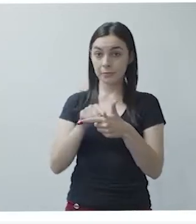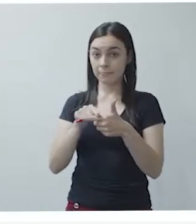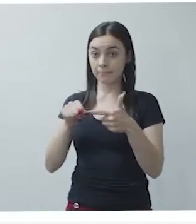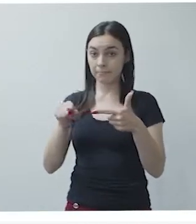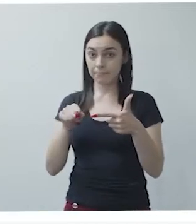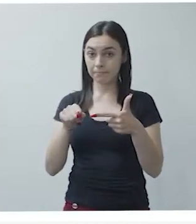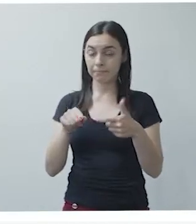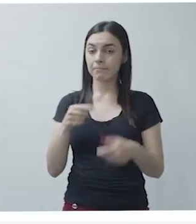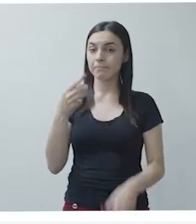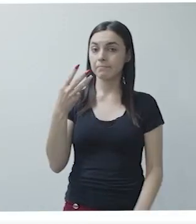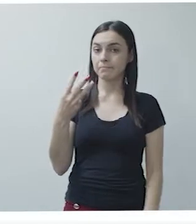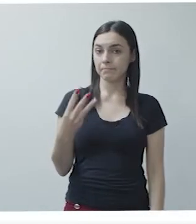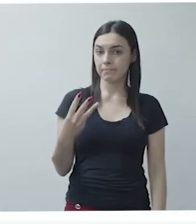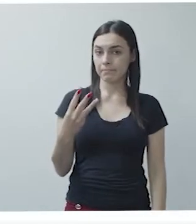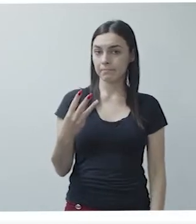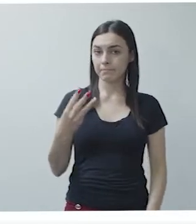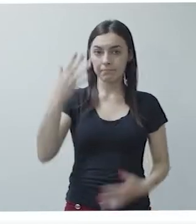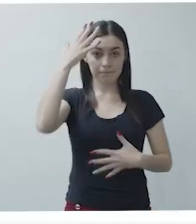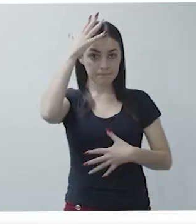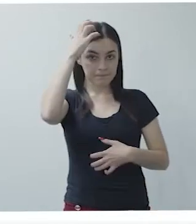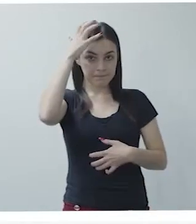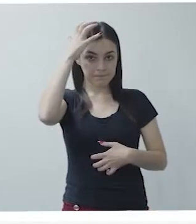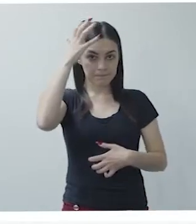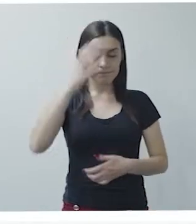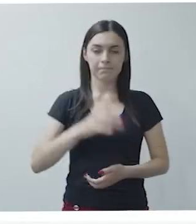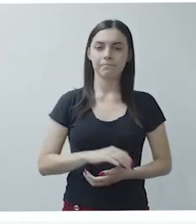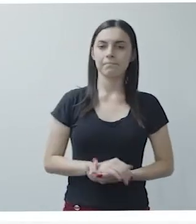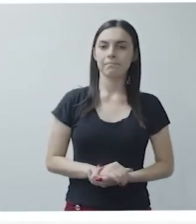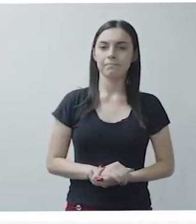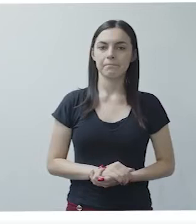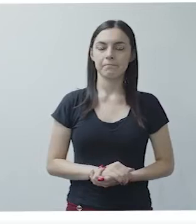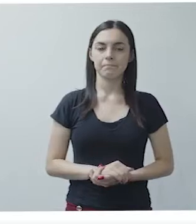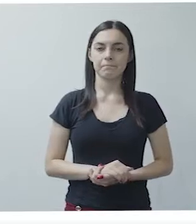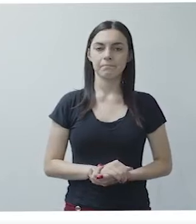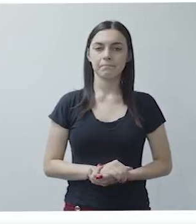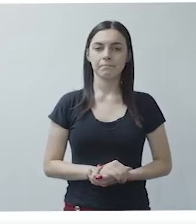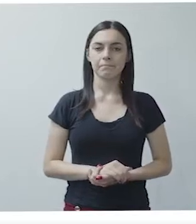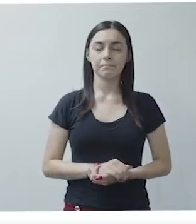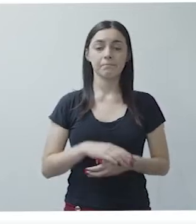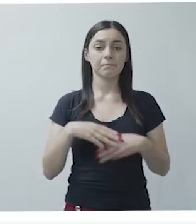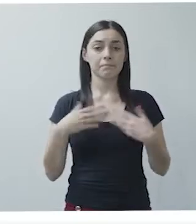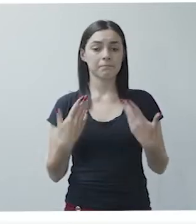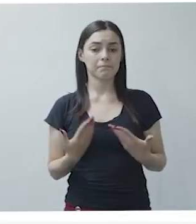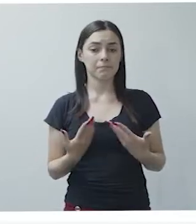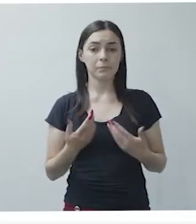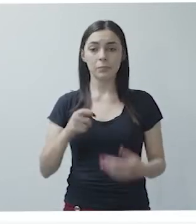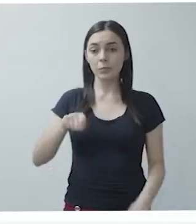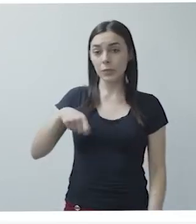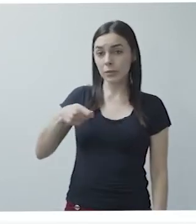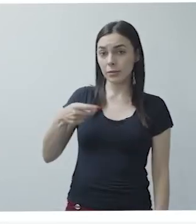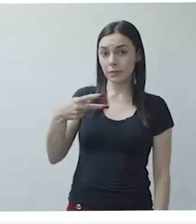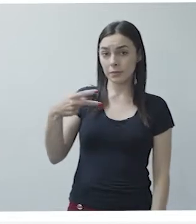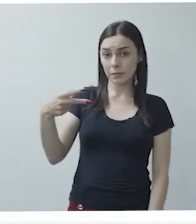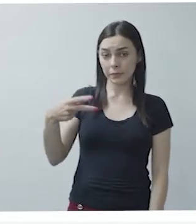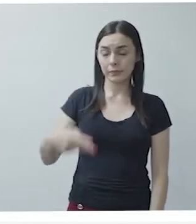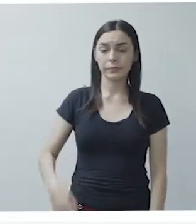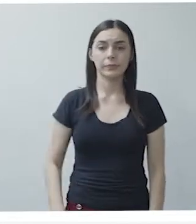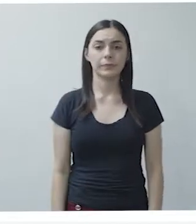divididos por três macacos. Né, entre os três macacos. Então, olha lá, colocamos o sinal de